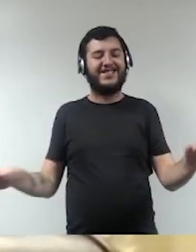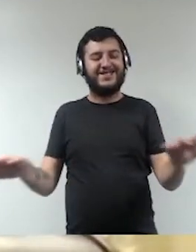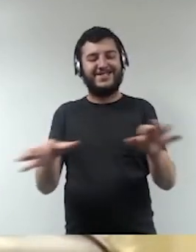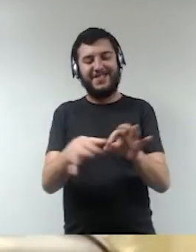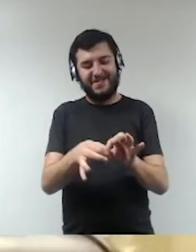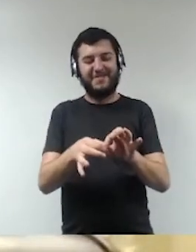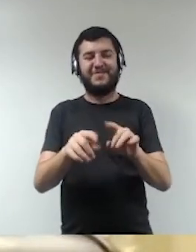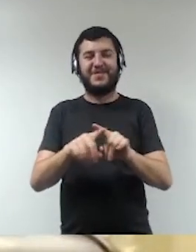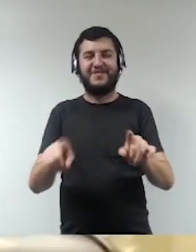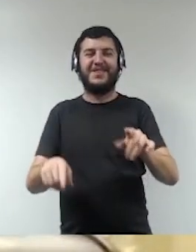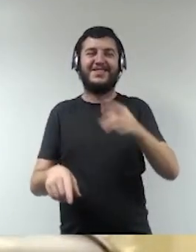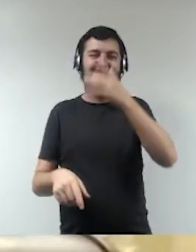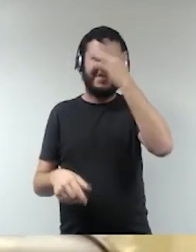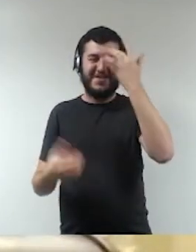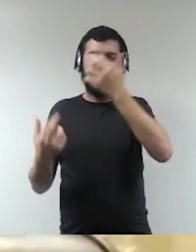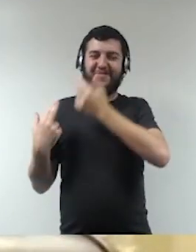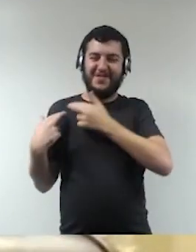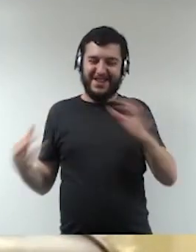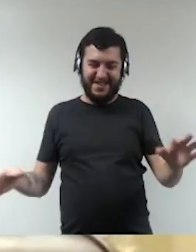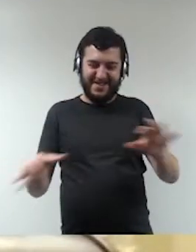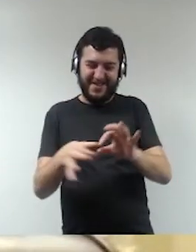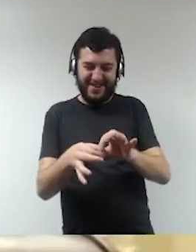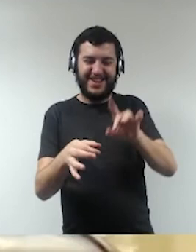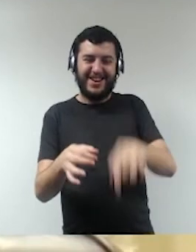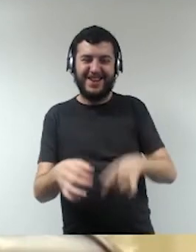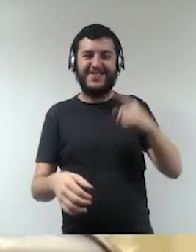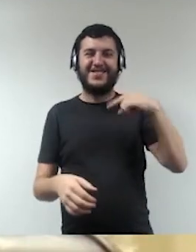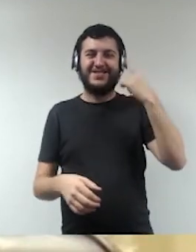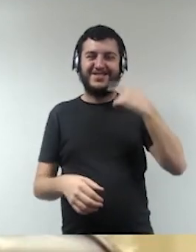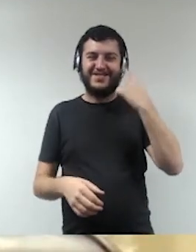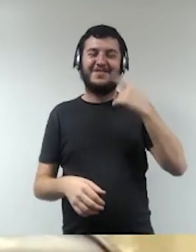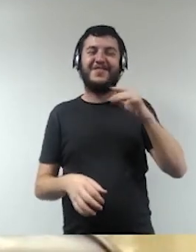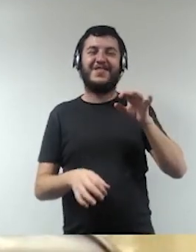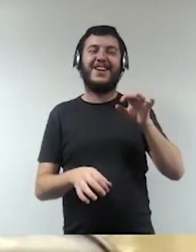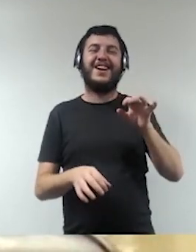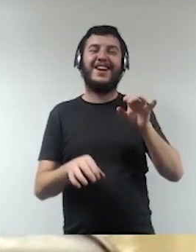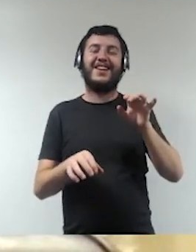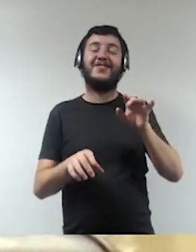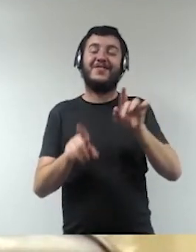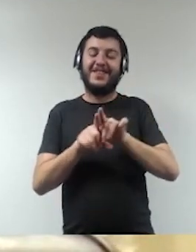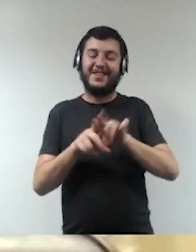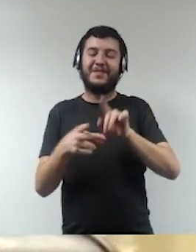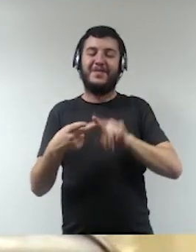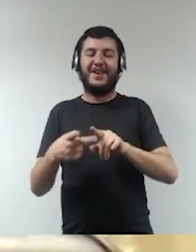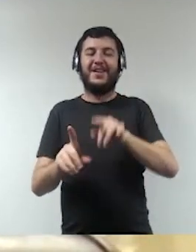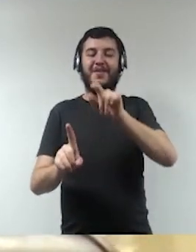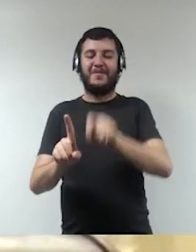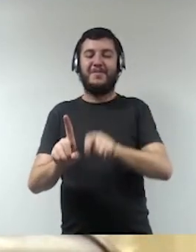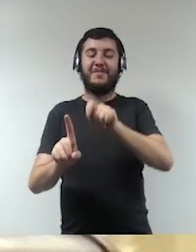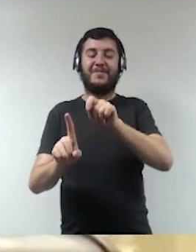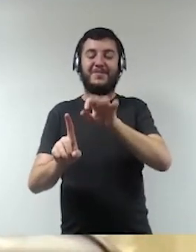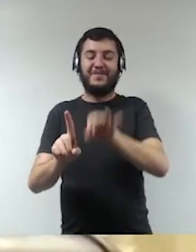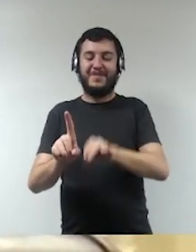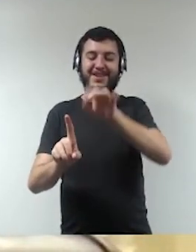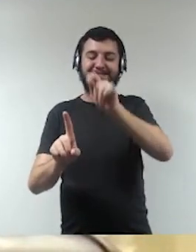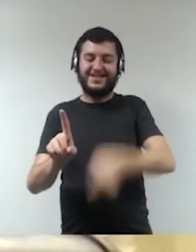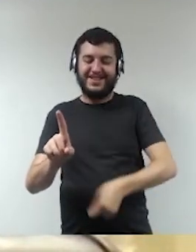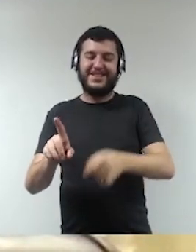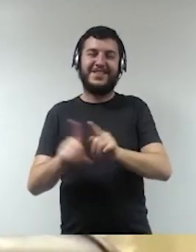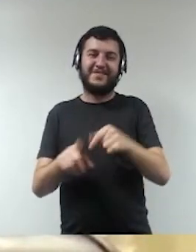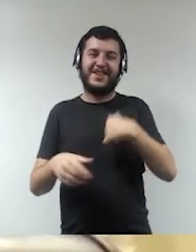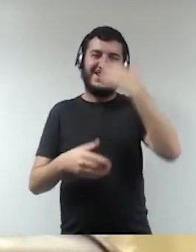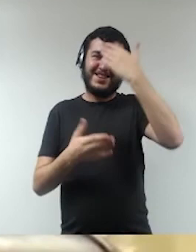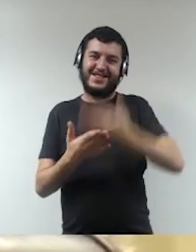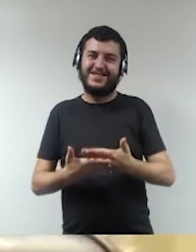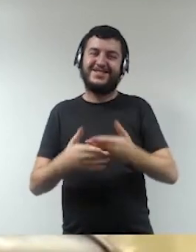isso é o advogado e a magistratura. Então, eu acredito que esse seja um bom caminho a ser seguido. Muito obrigada, doutora